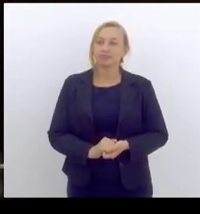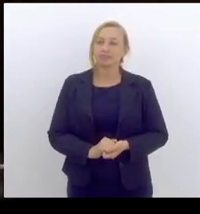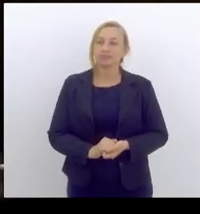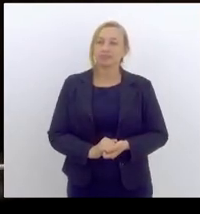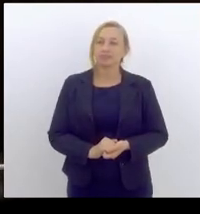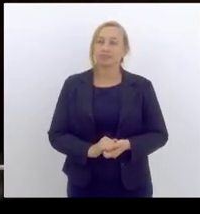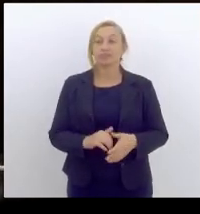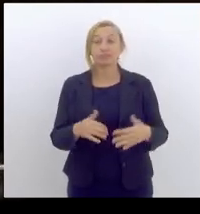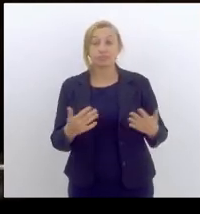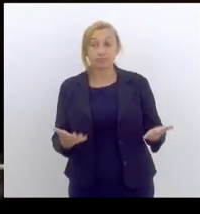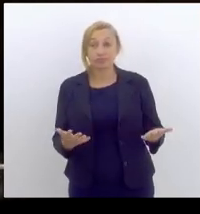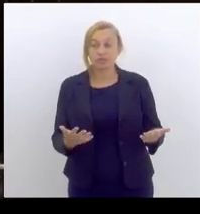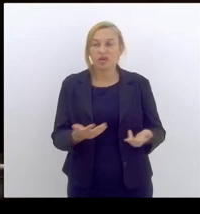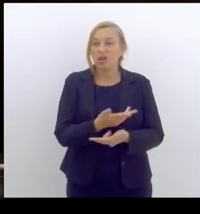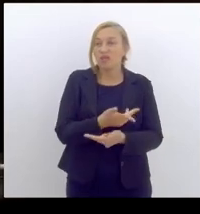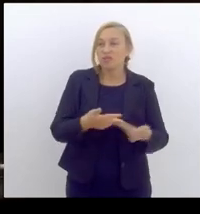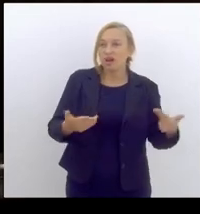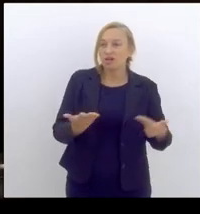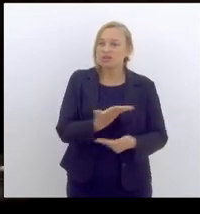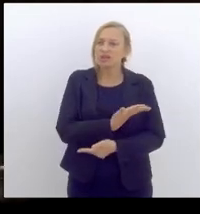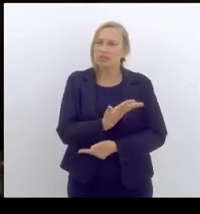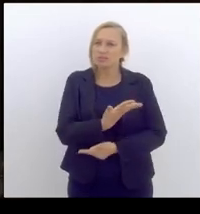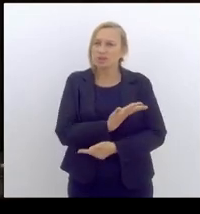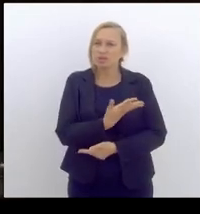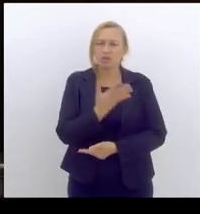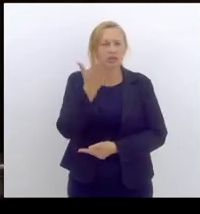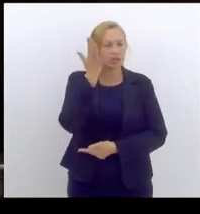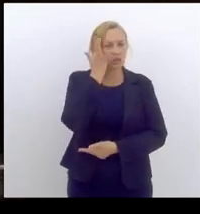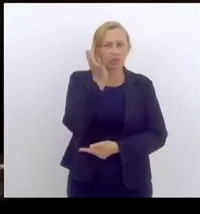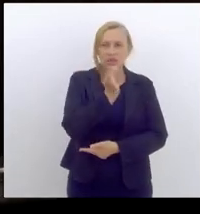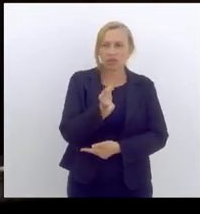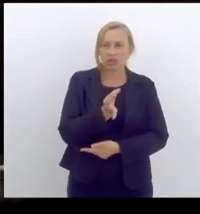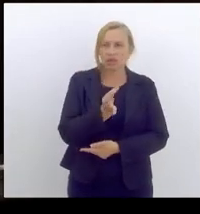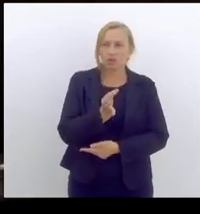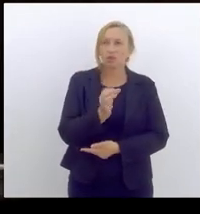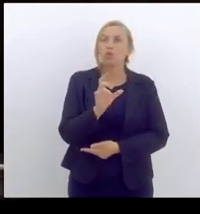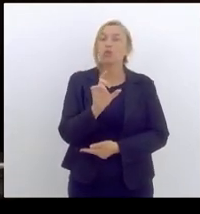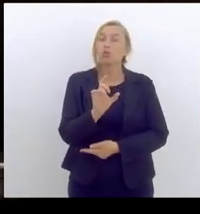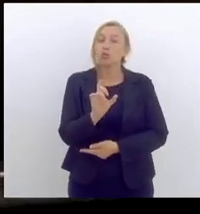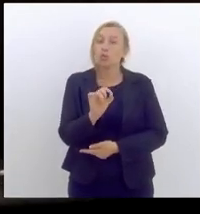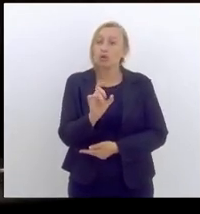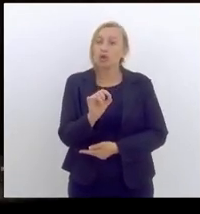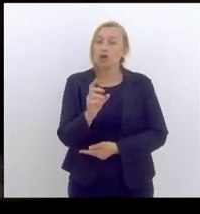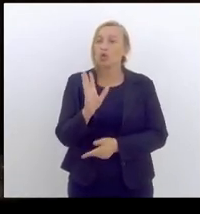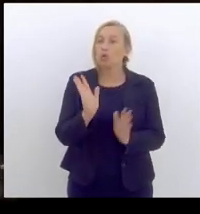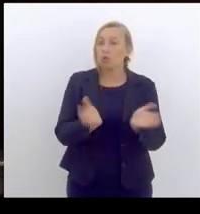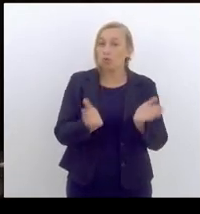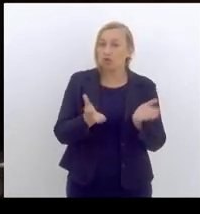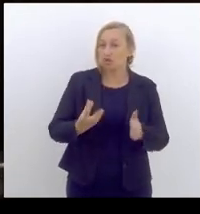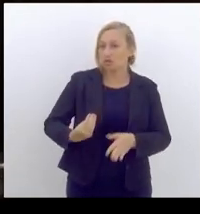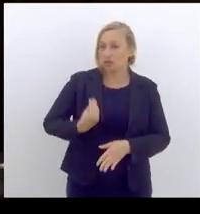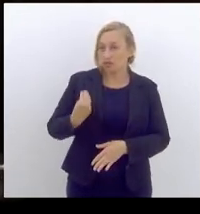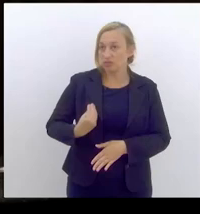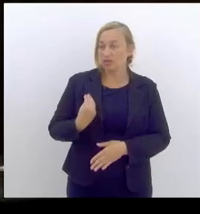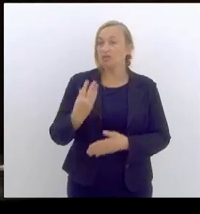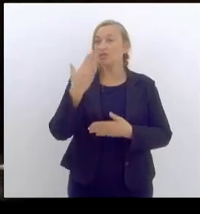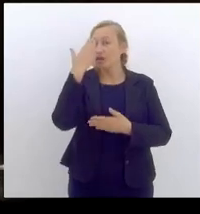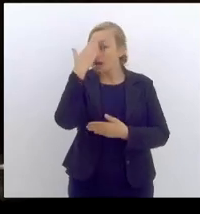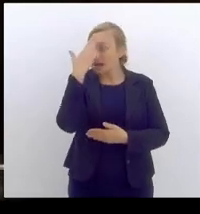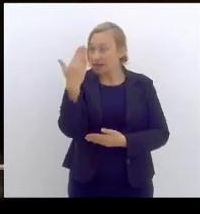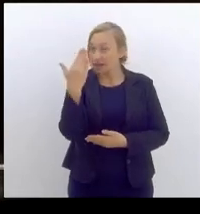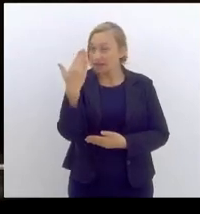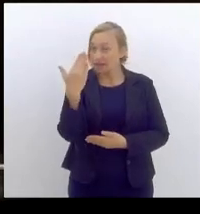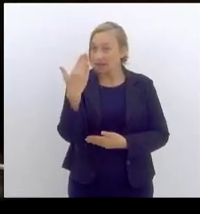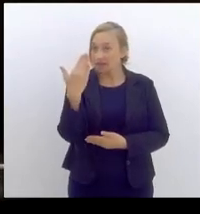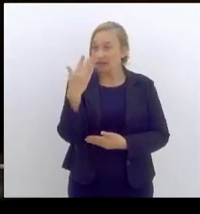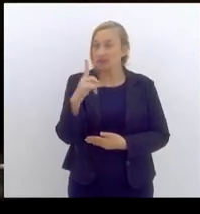Talvez muitos colegas que não entendam o que estamos hoje aqui vivendo, vão agradecer de ter